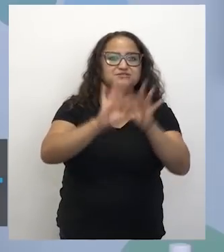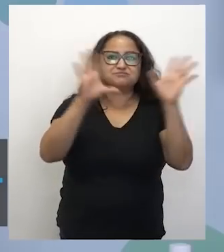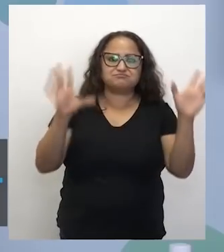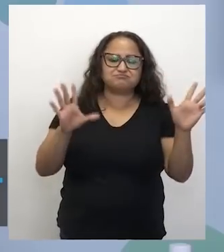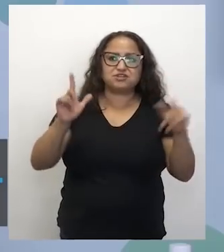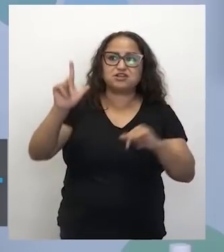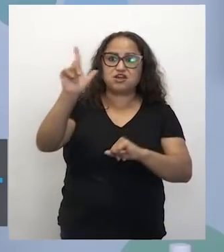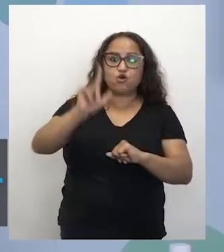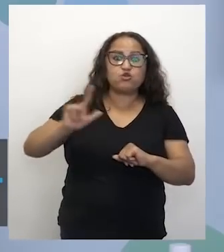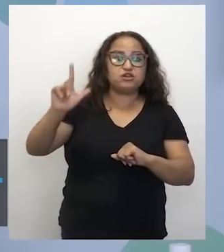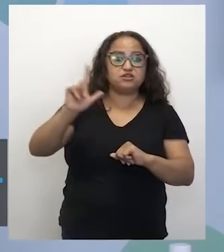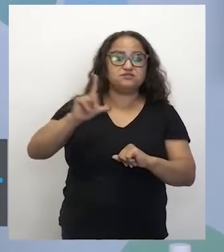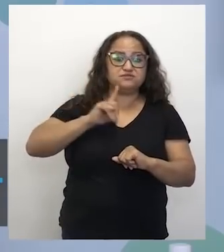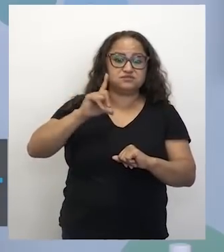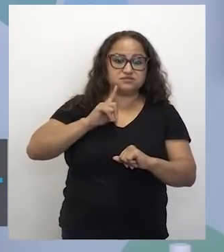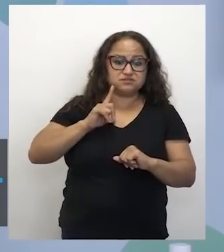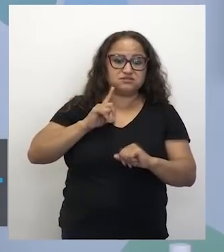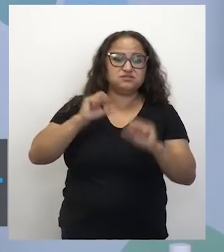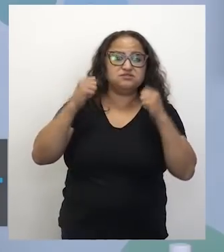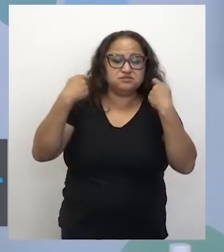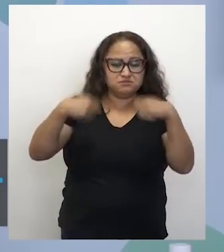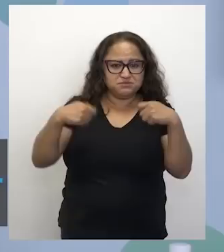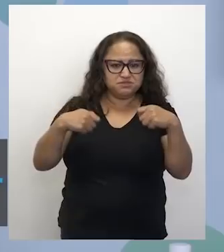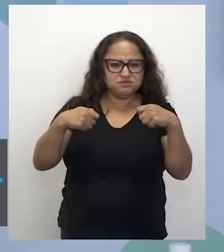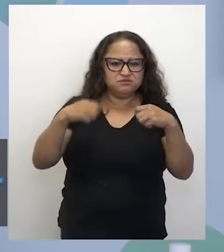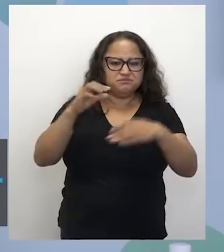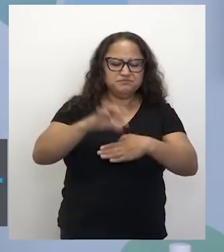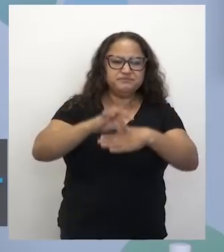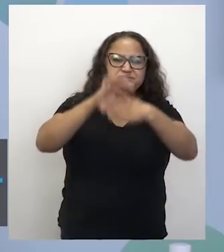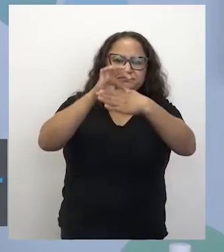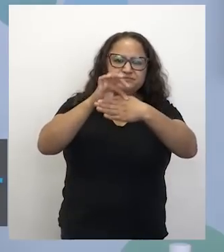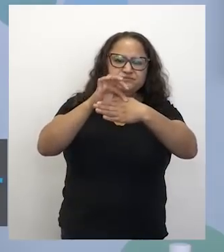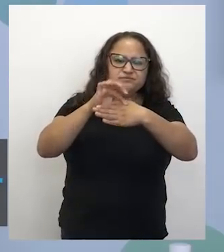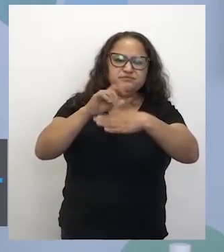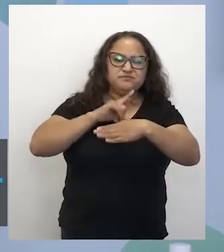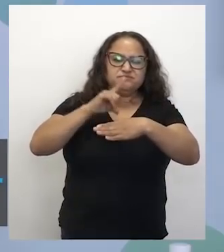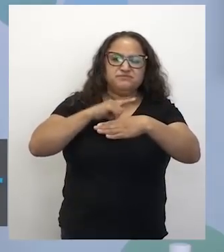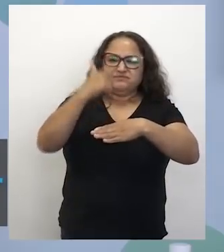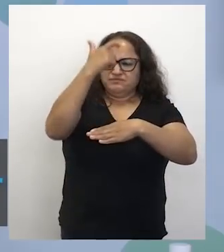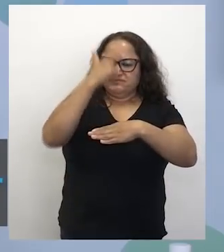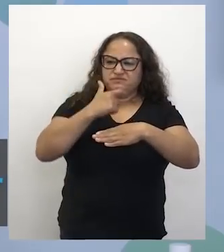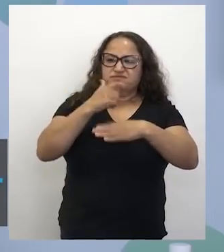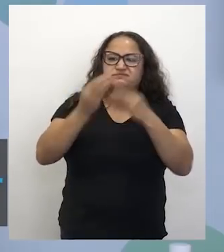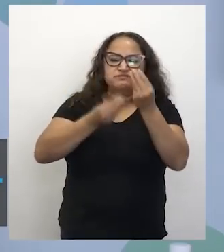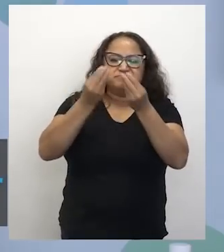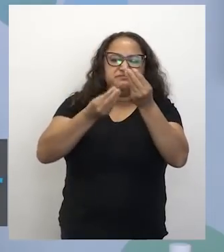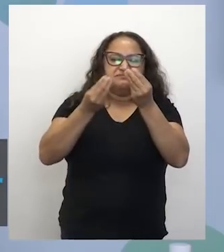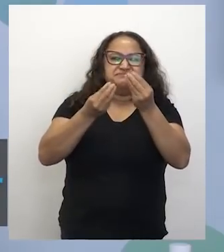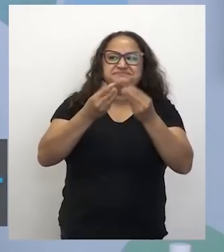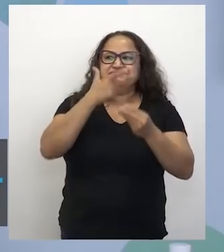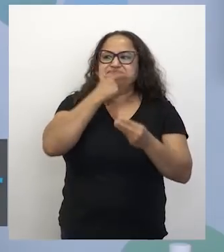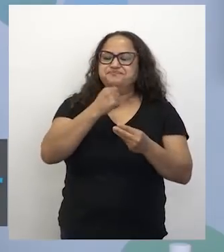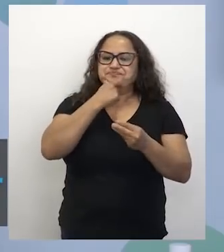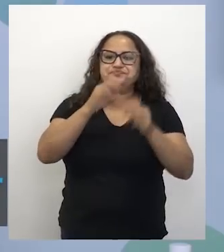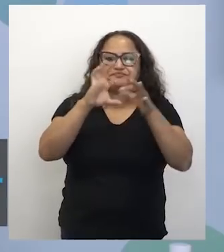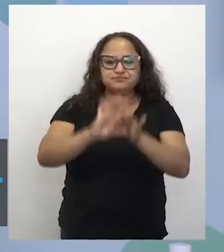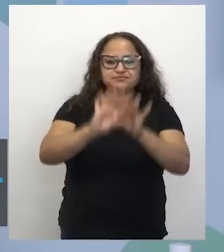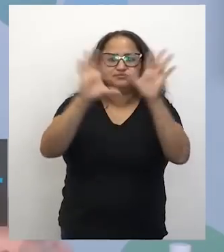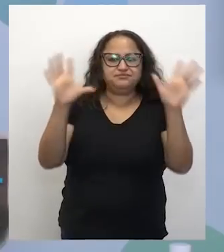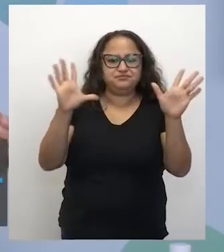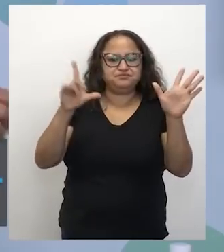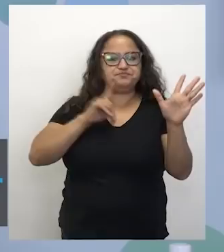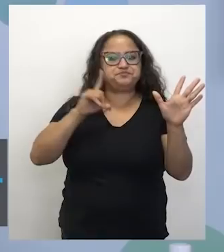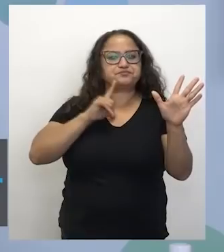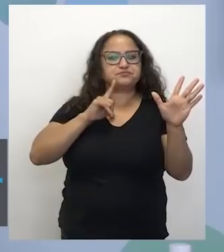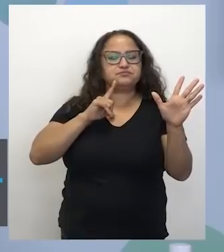preciso falar da onisciência, onipotência, onipresença divina, como é que o homem é livre? Então, é uma questão que vai atravessar